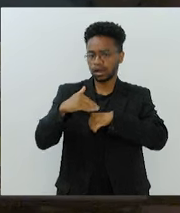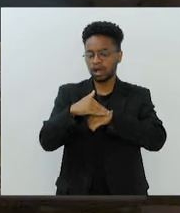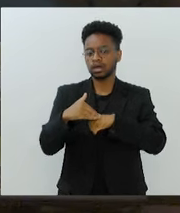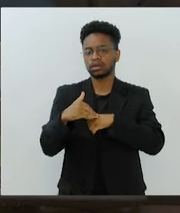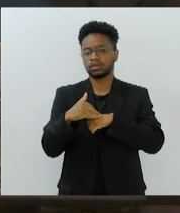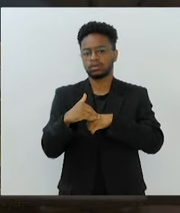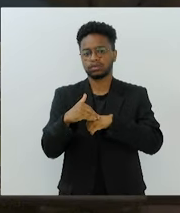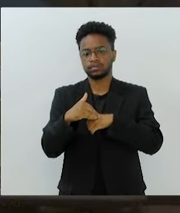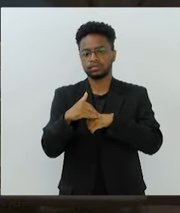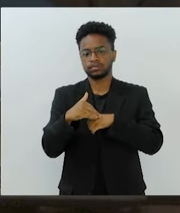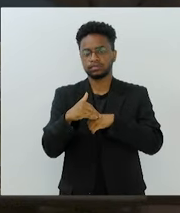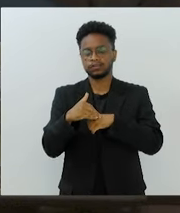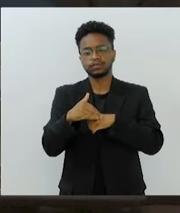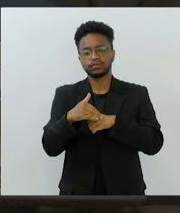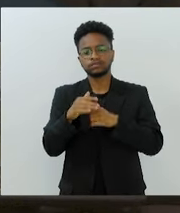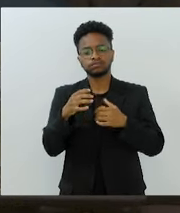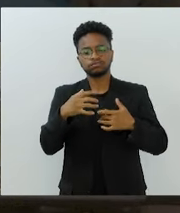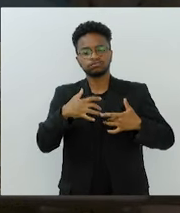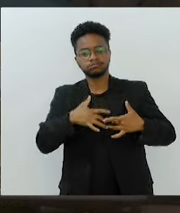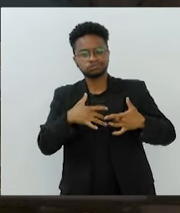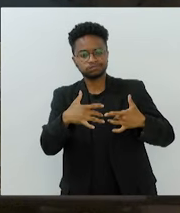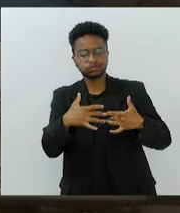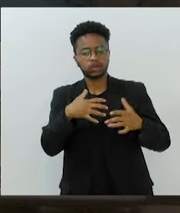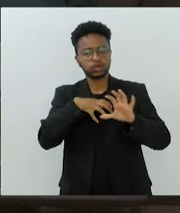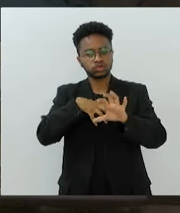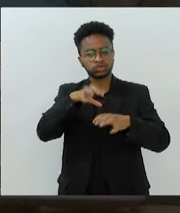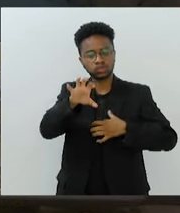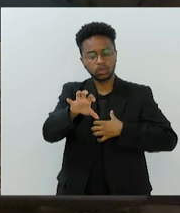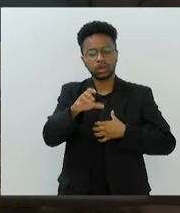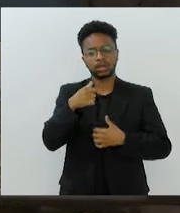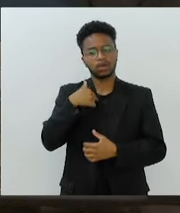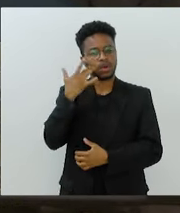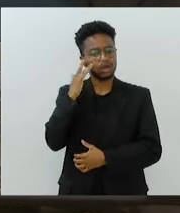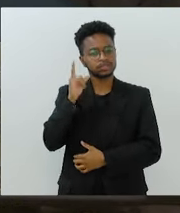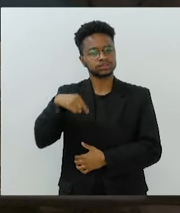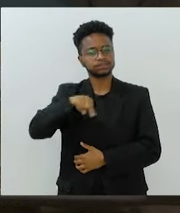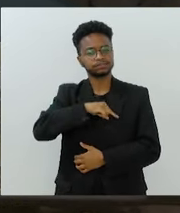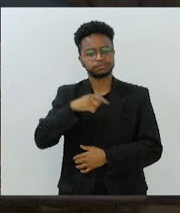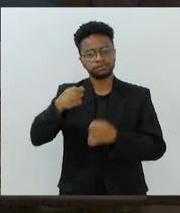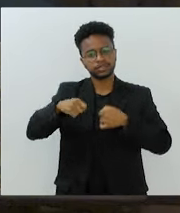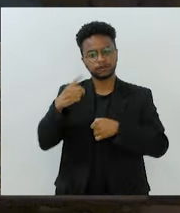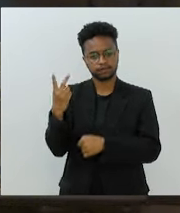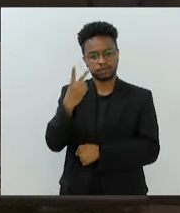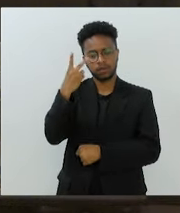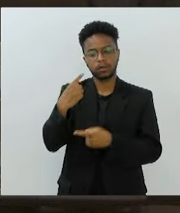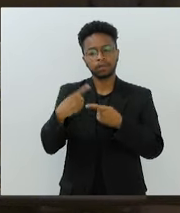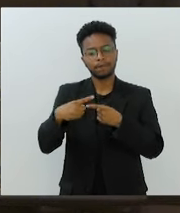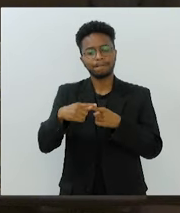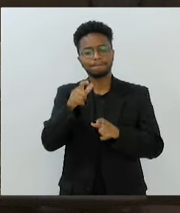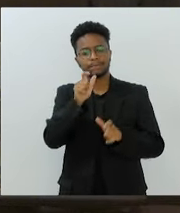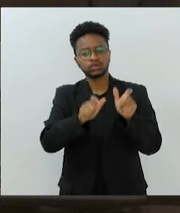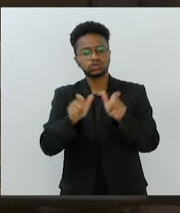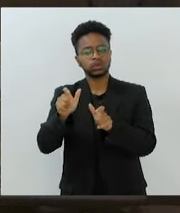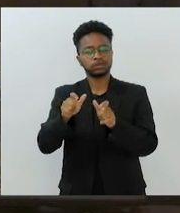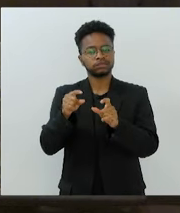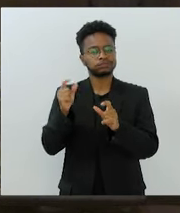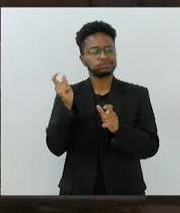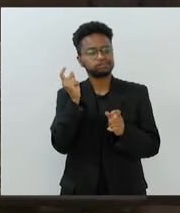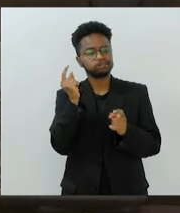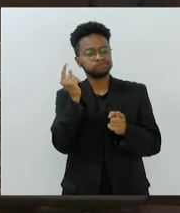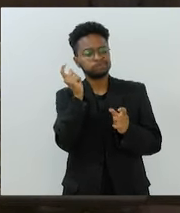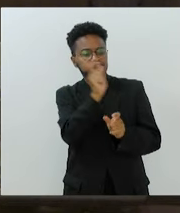atenção, um olhar solidário, eu acho que a gente tem que valorizar tanto. As pessoas se agredindo, né, se